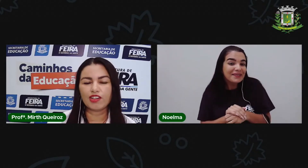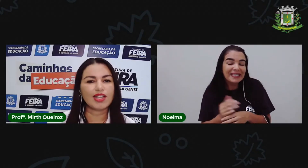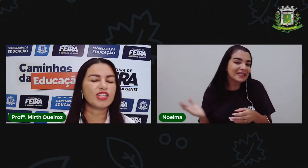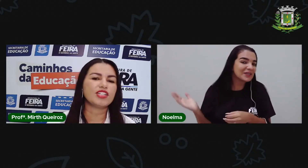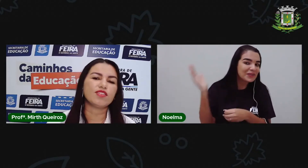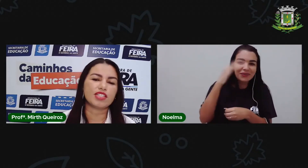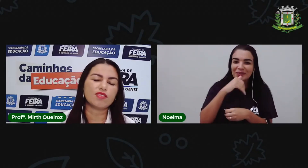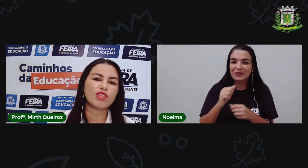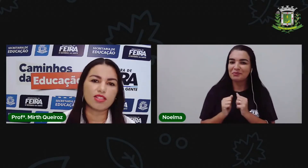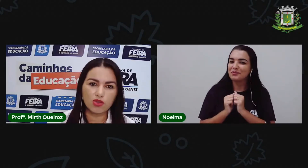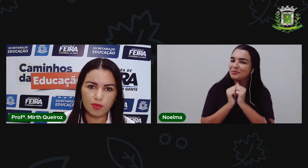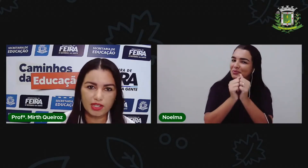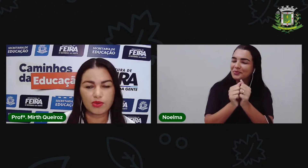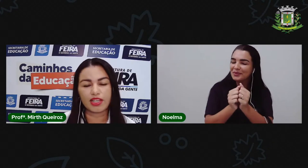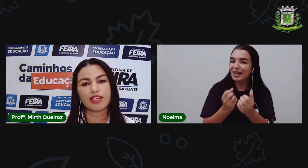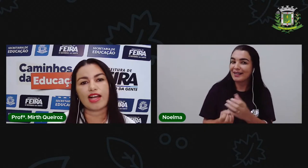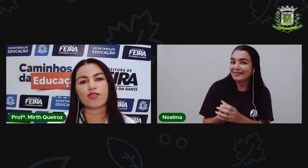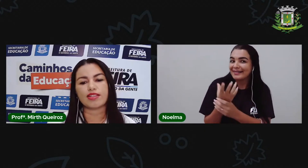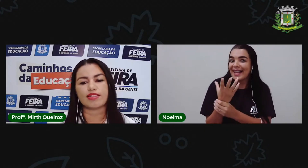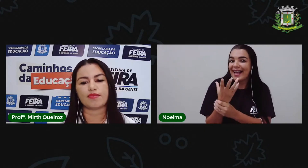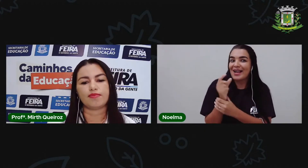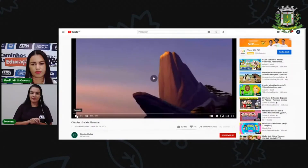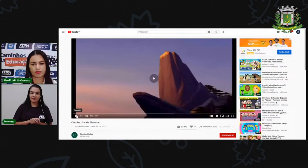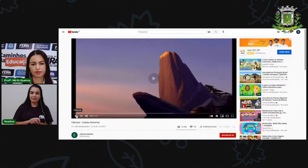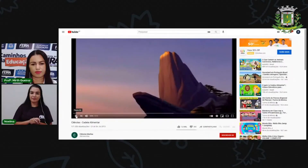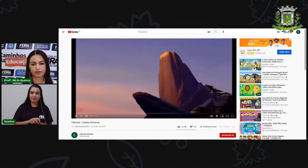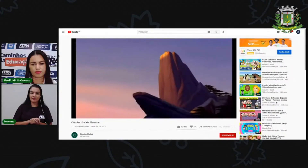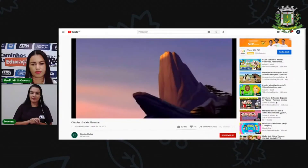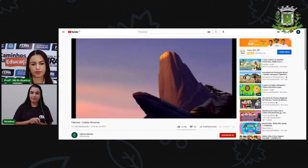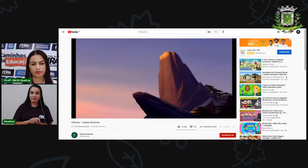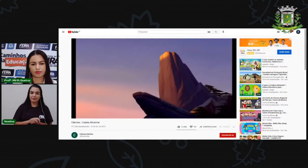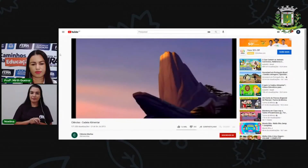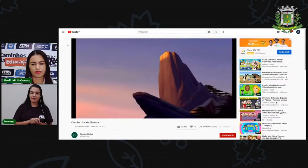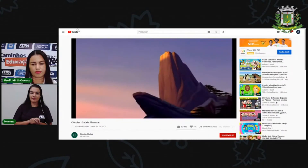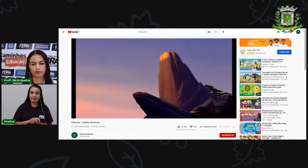Então venham com a gente que vocês vão descobrir o que irá acontecer.